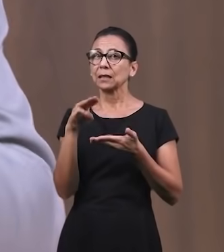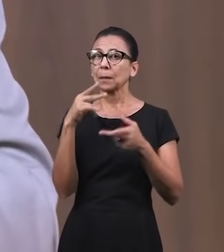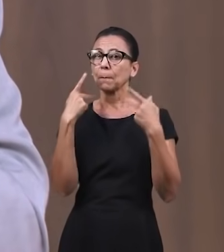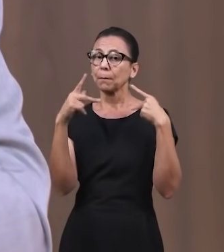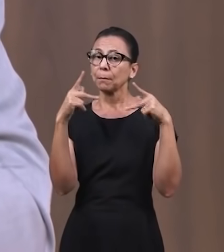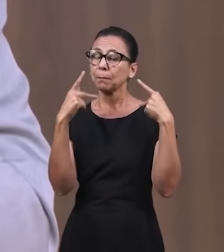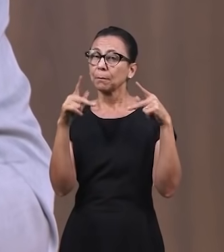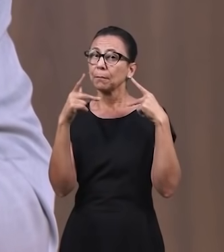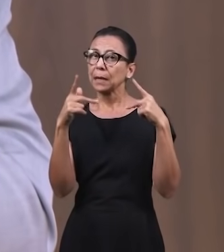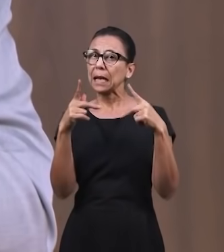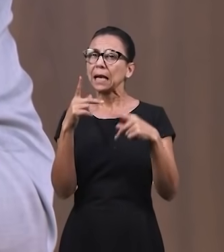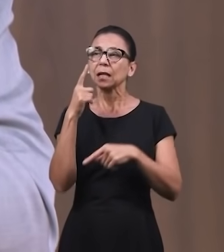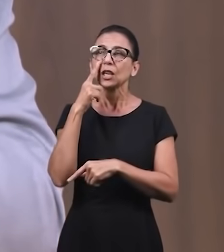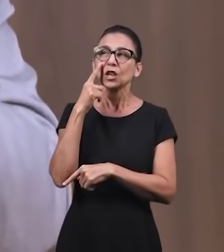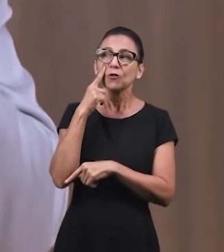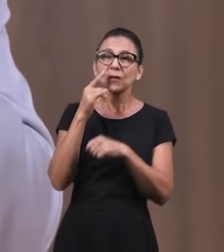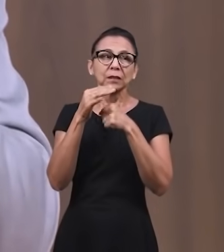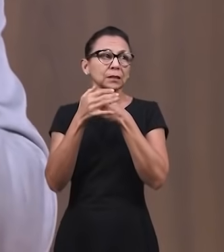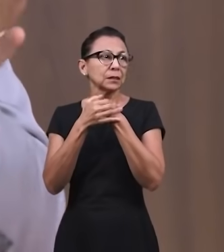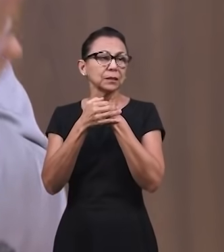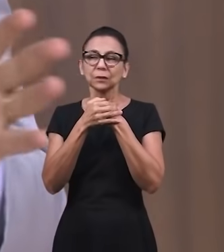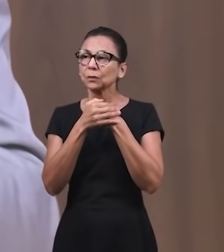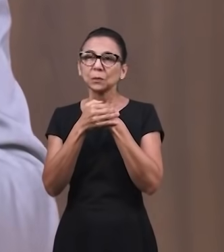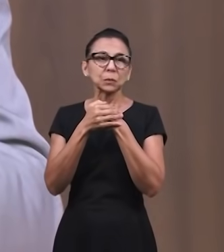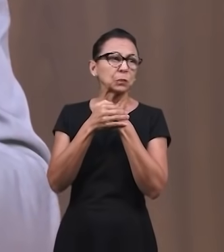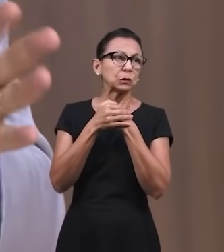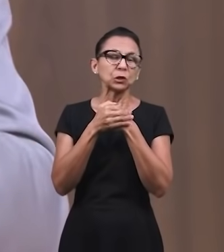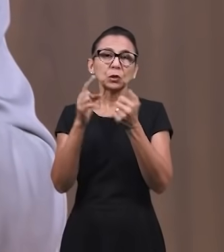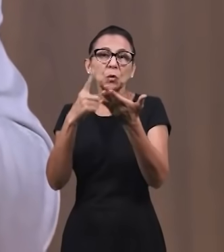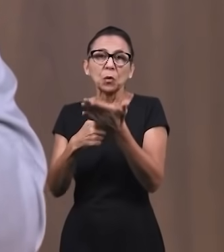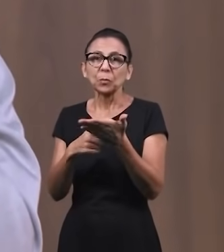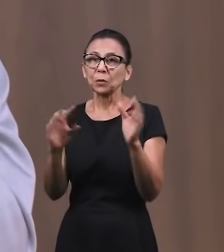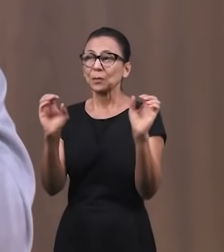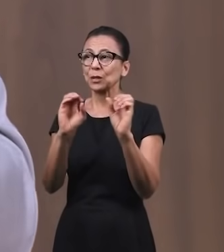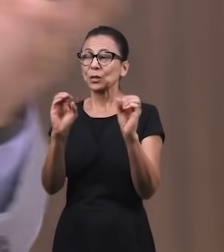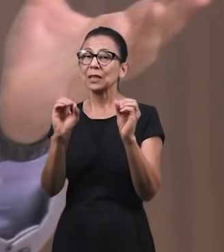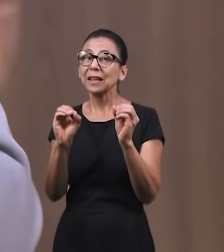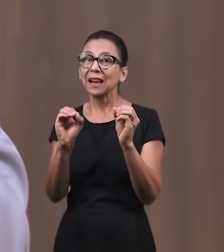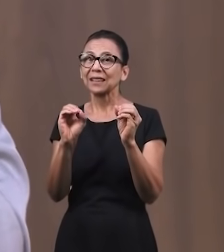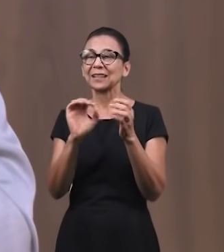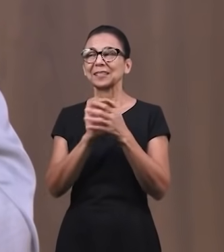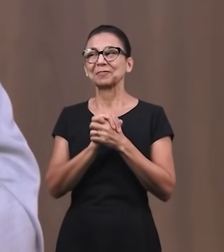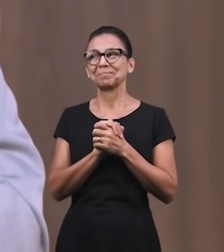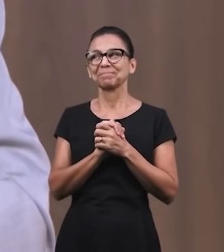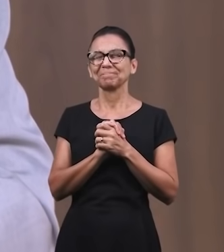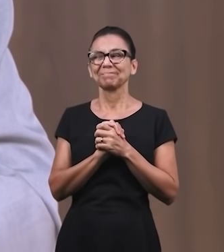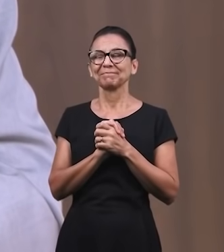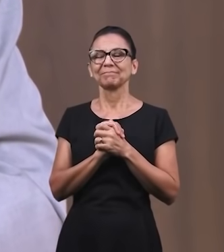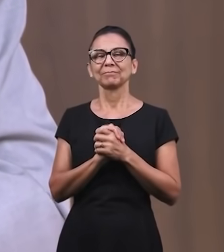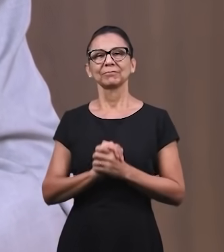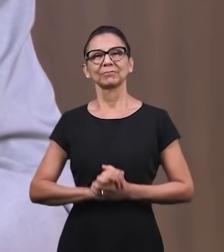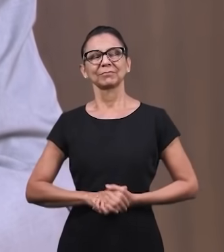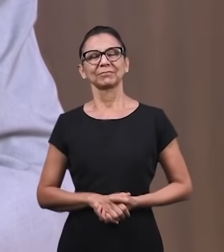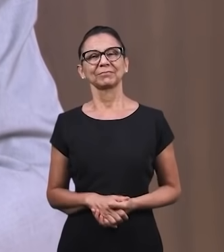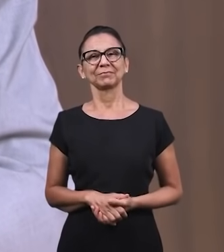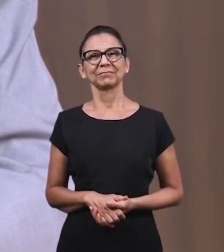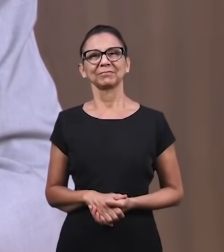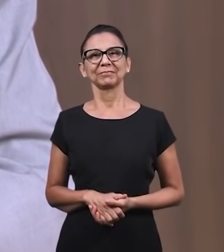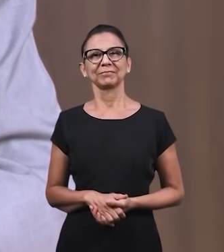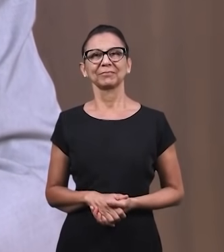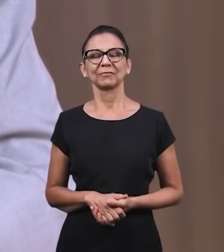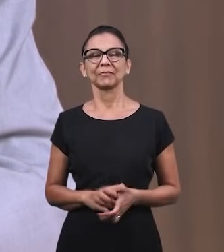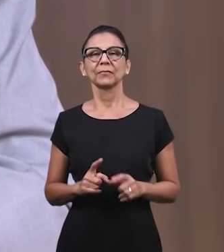vai acontecer sem que nada vá acontecer comigo, depois eu vou descer da figueira e volto para casa. Esse era o pensamento de